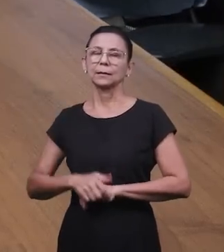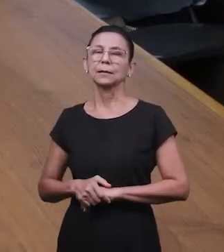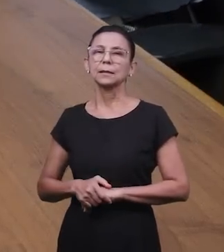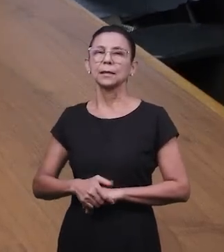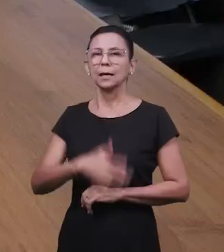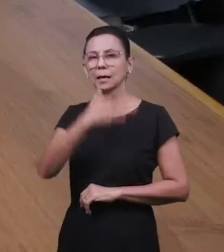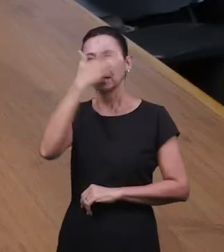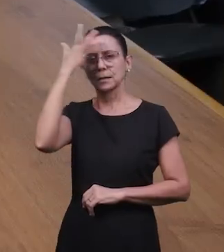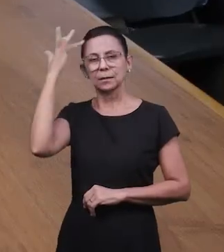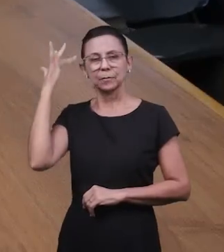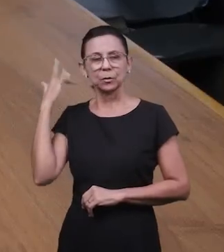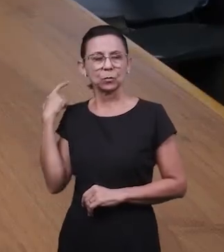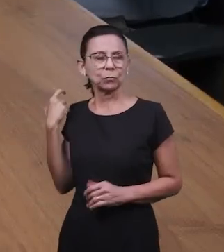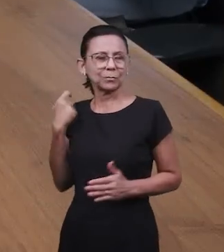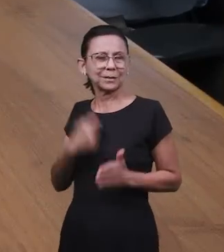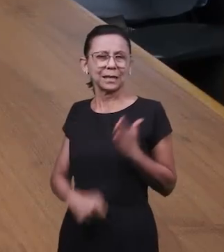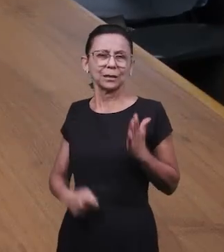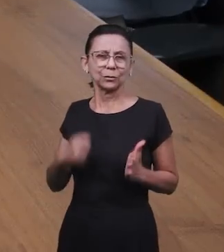induzindo a resposta.